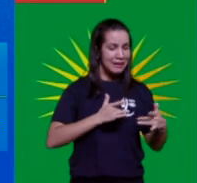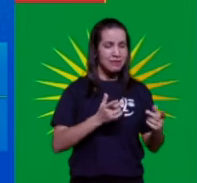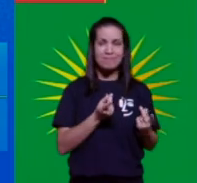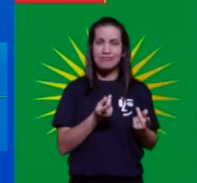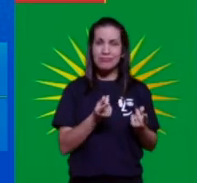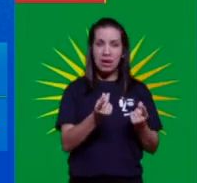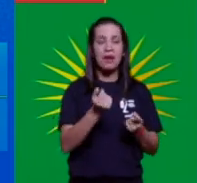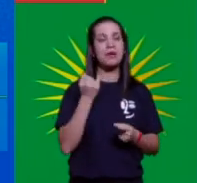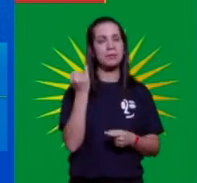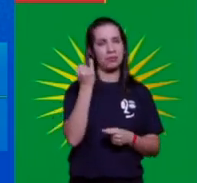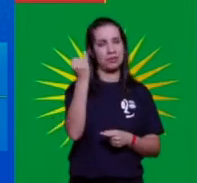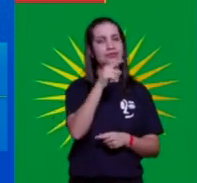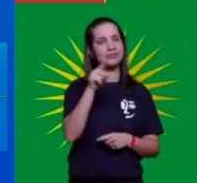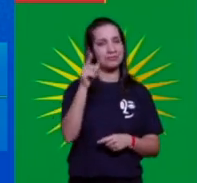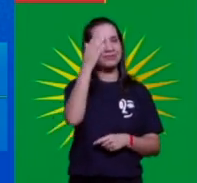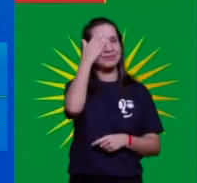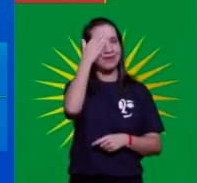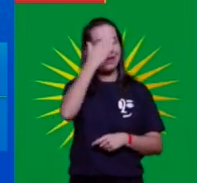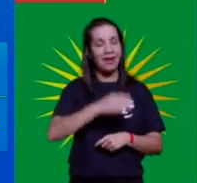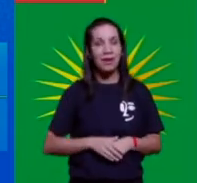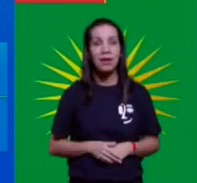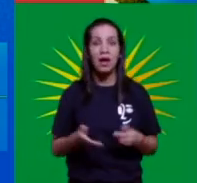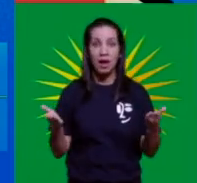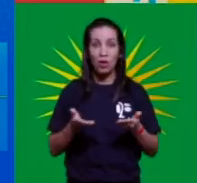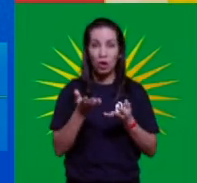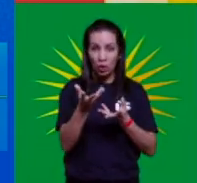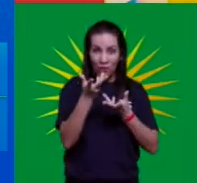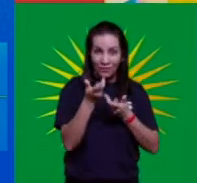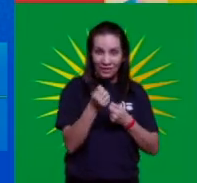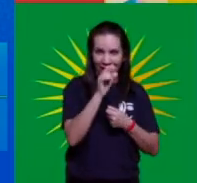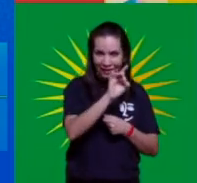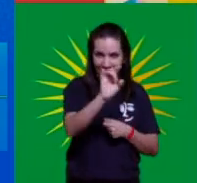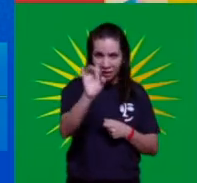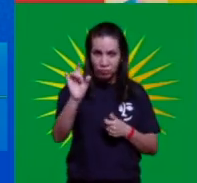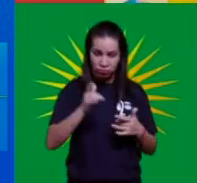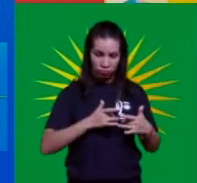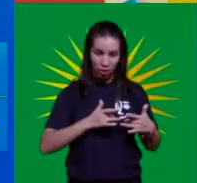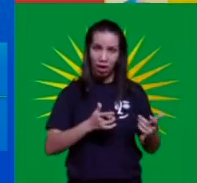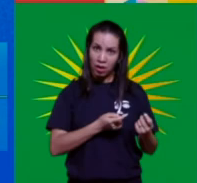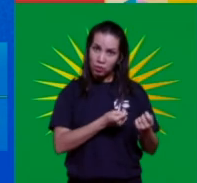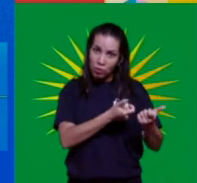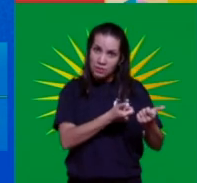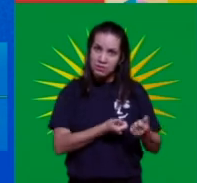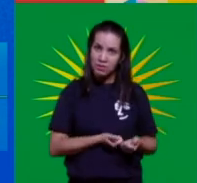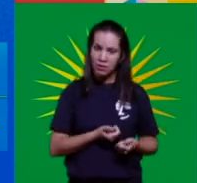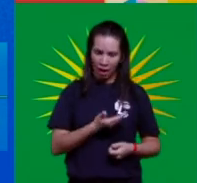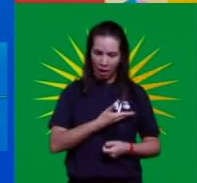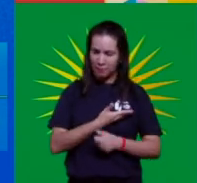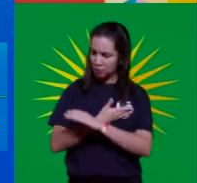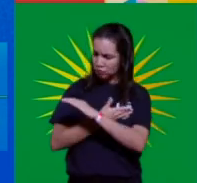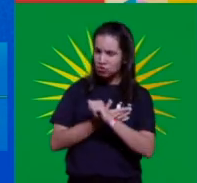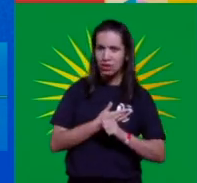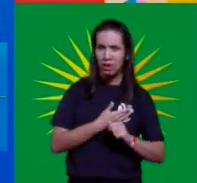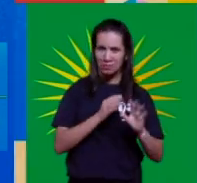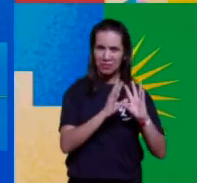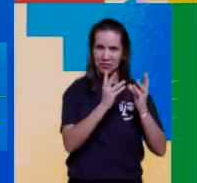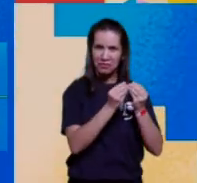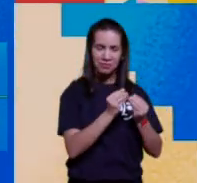que todos saibam disso. E agora, eu quero convidar cada um de vocês a fazer a doação. Chamar o amigo, falar para o